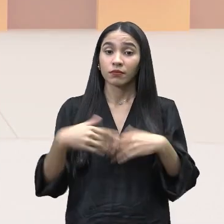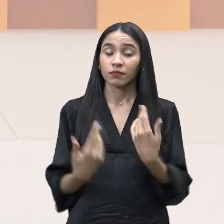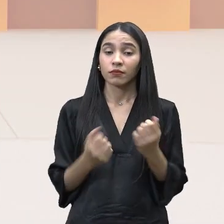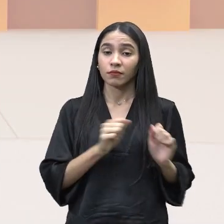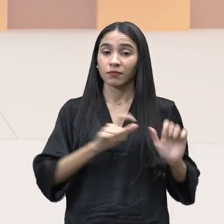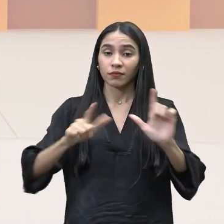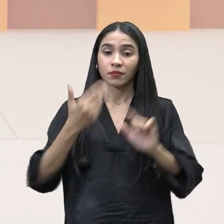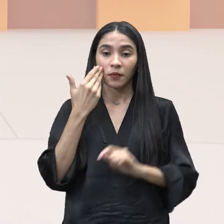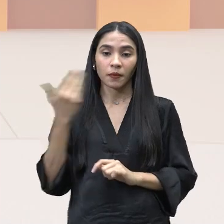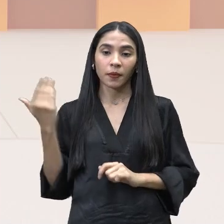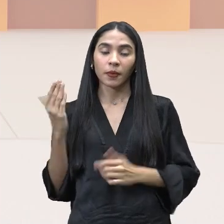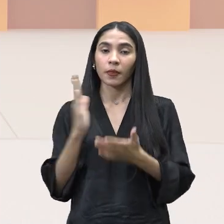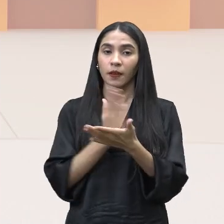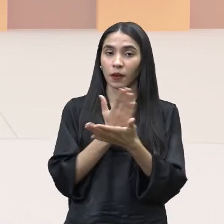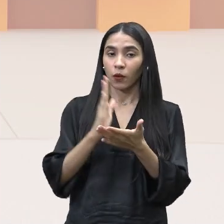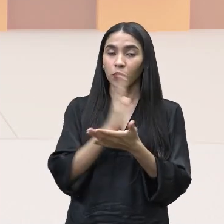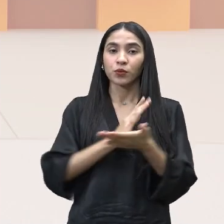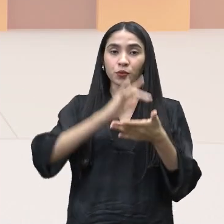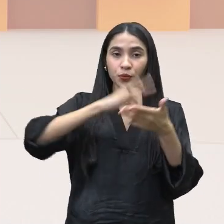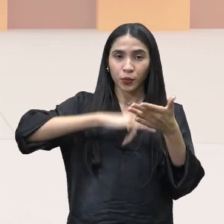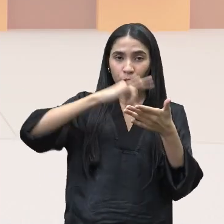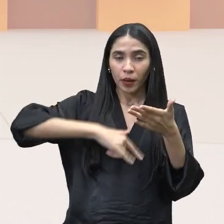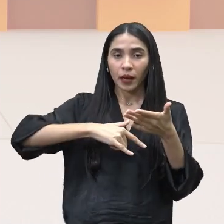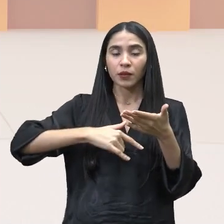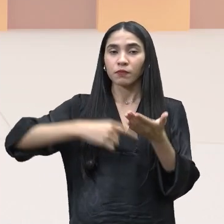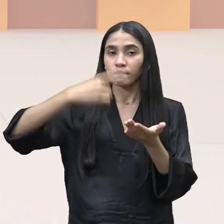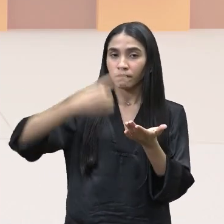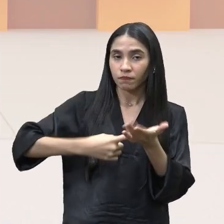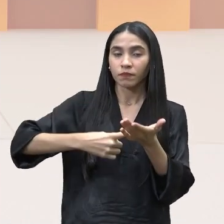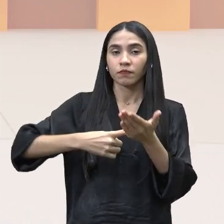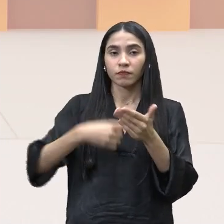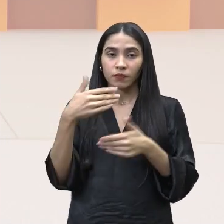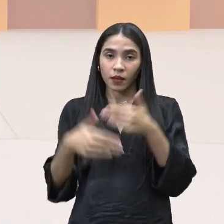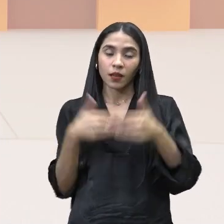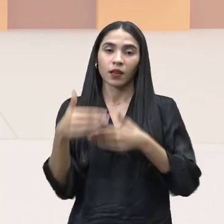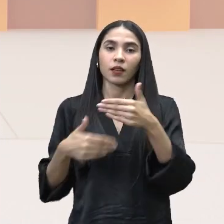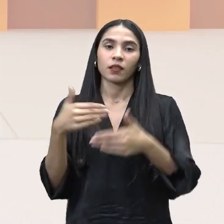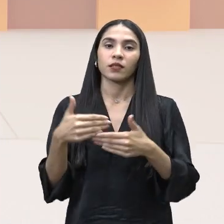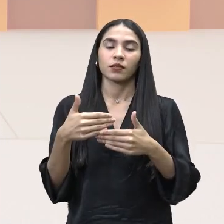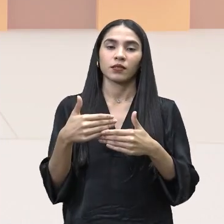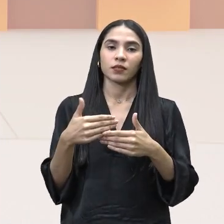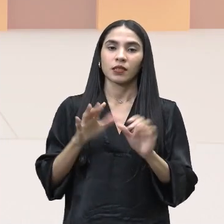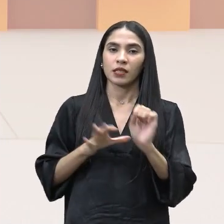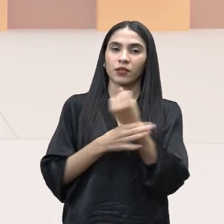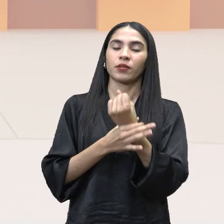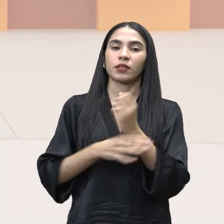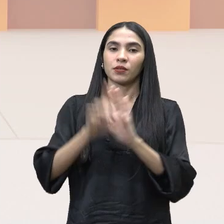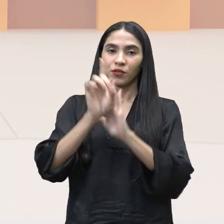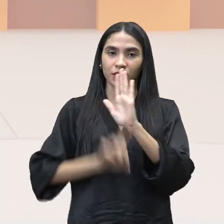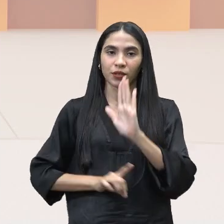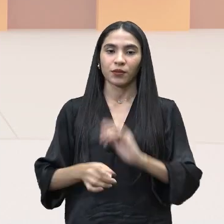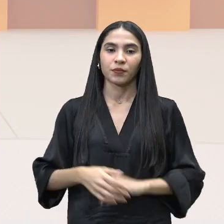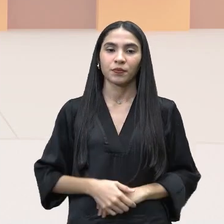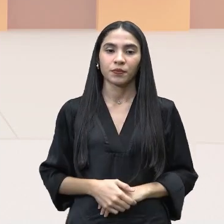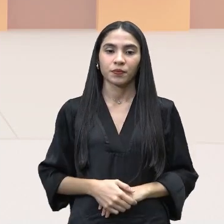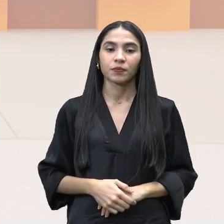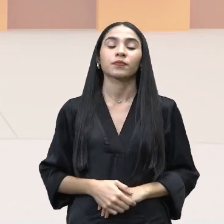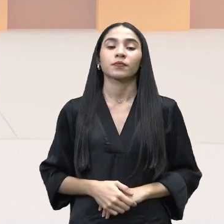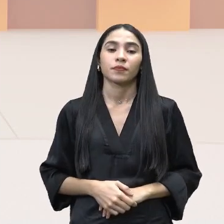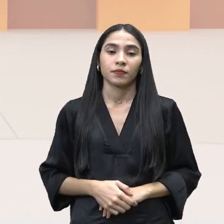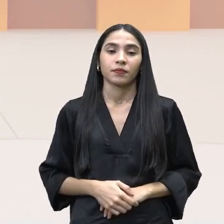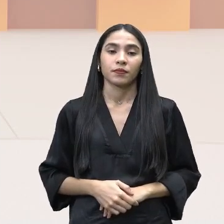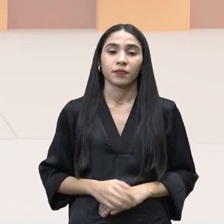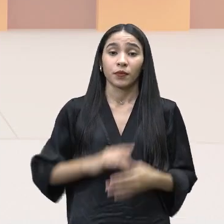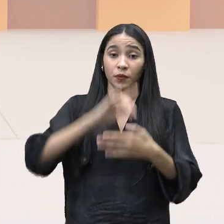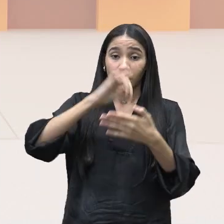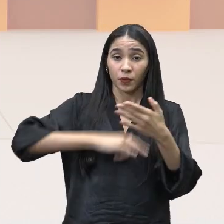ver alguns tratados que foram acontecendo, que foram dando garantia a esses direitos. Tratados